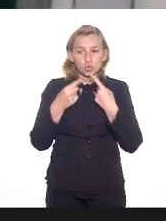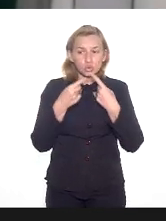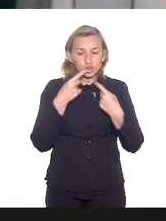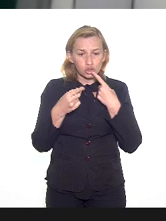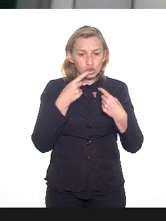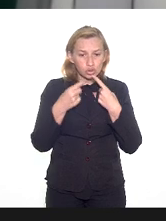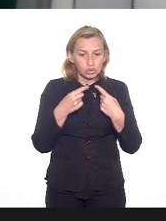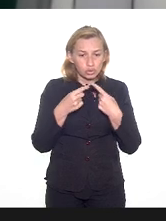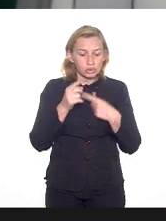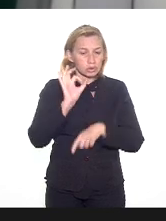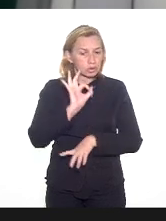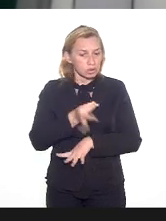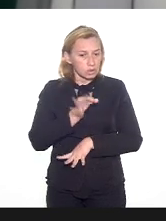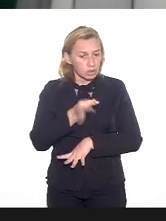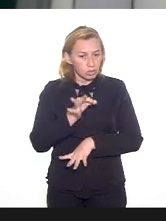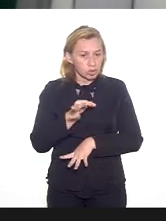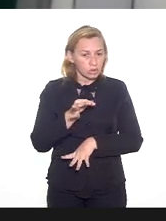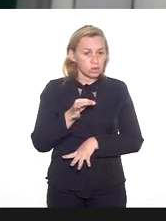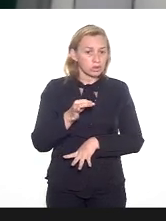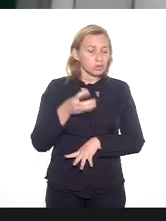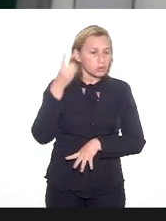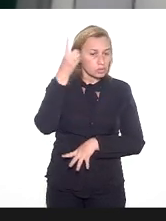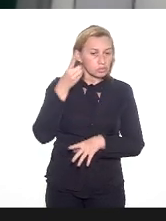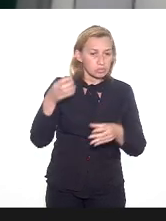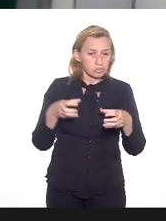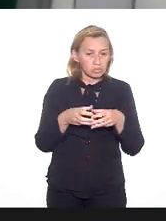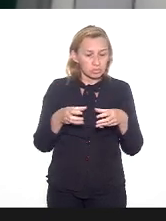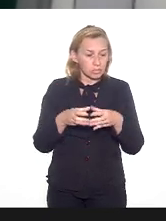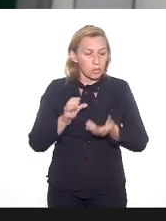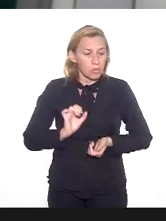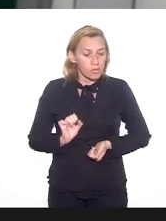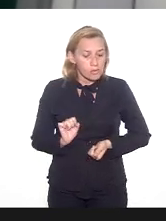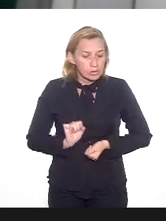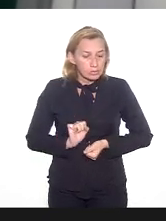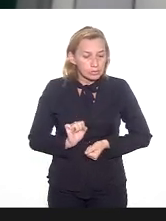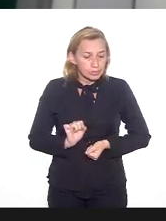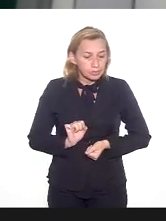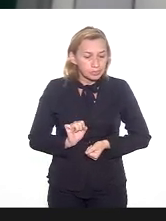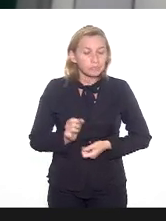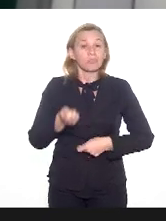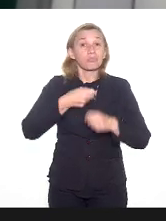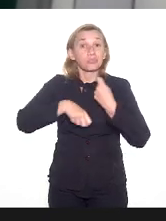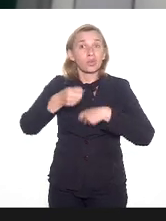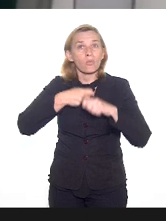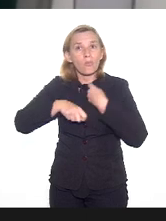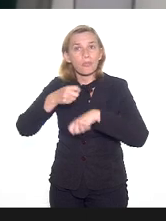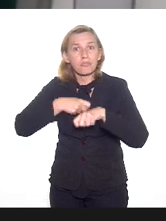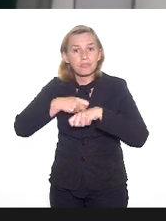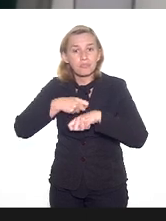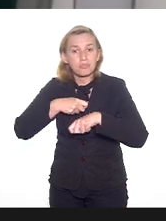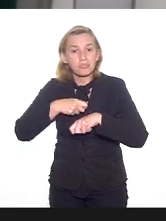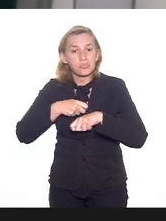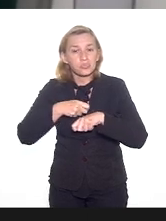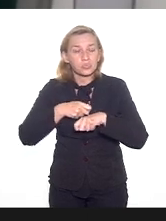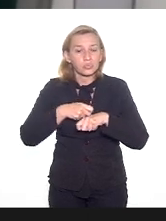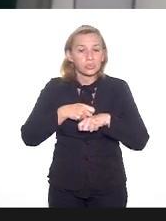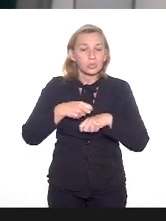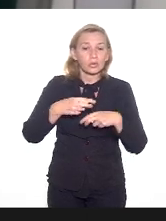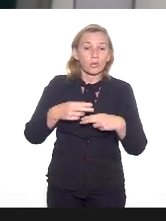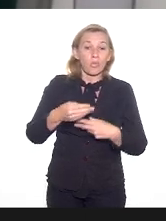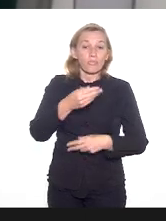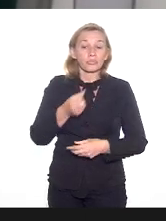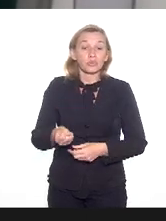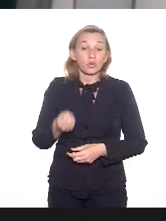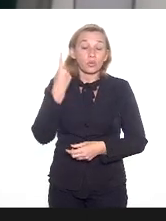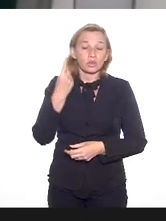muito recorrentemente no parlamento, no último período, que foi a negociação feita pelo ex-governador Wilson Witzel